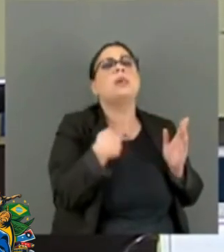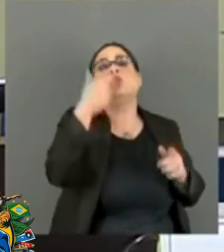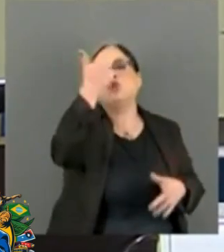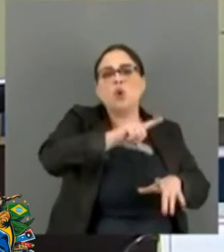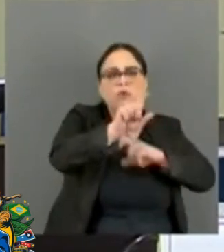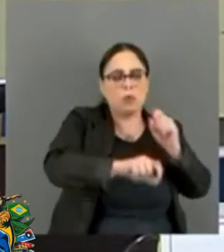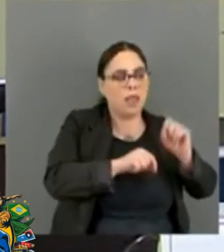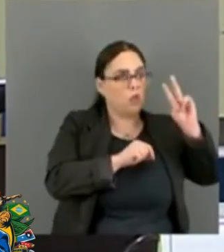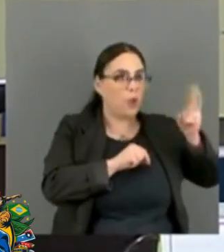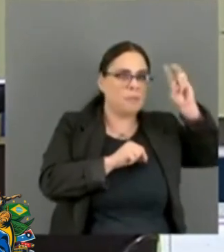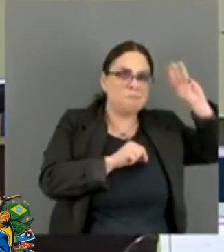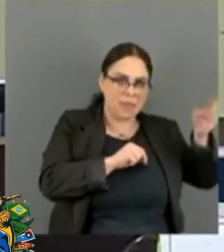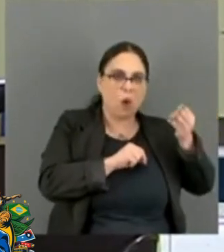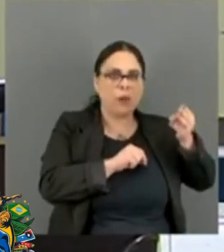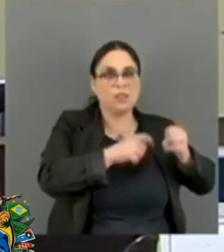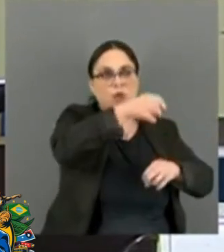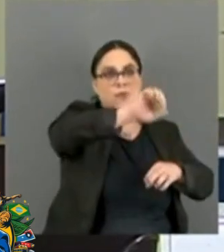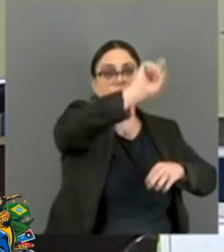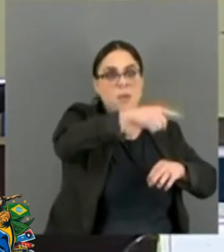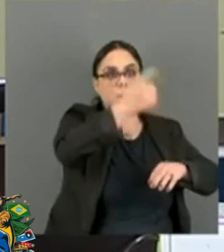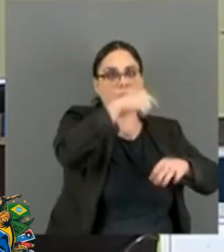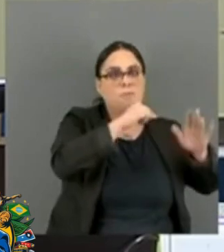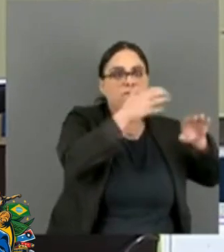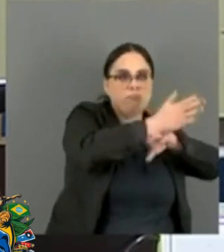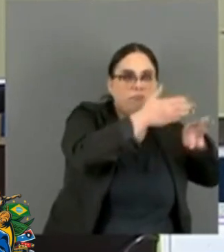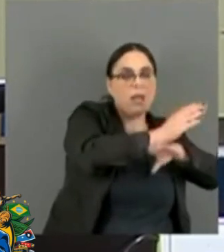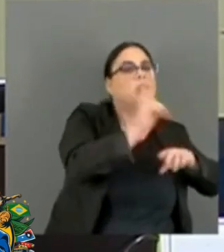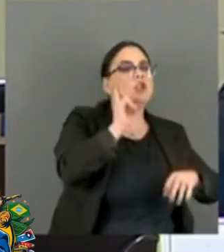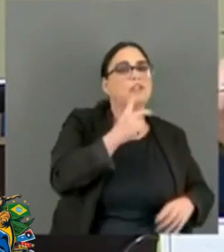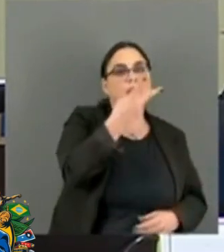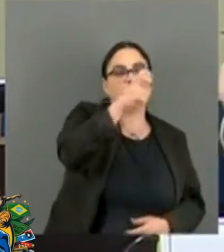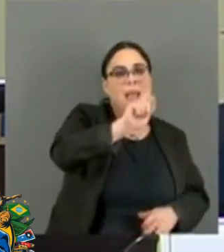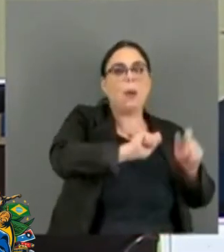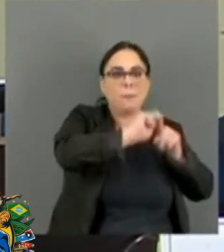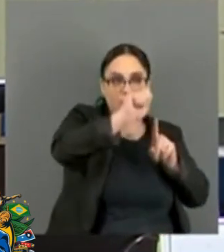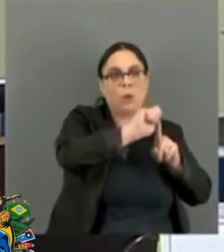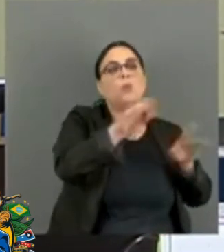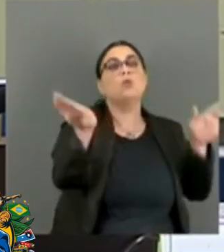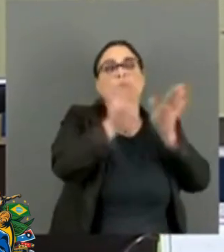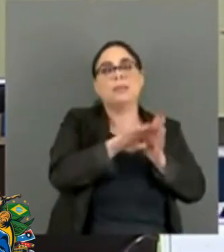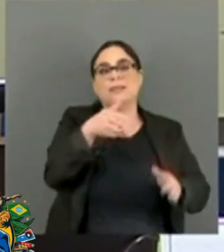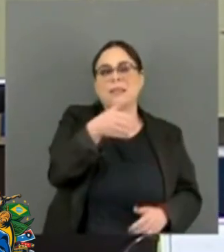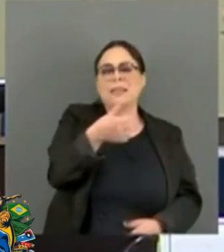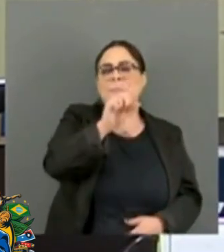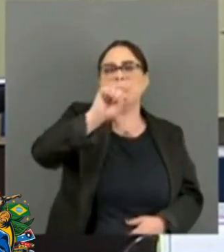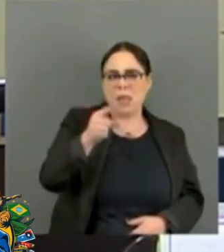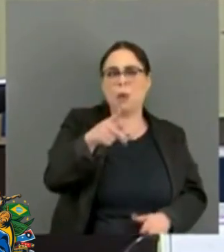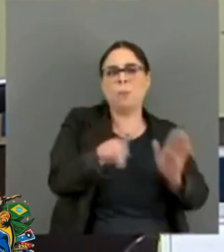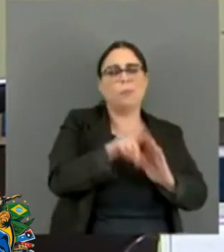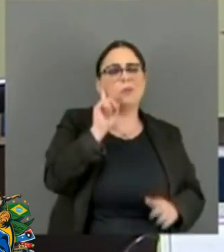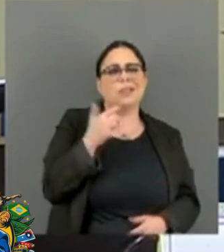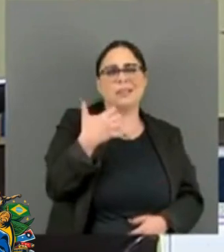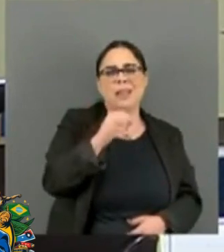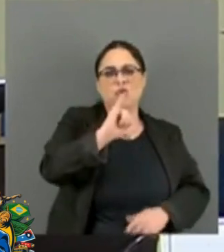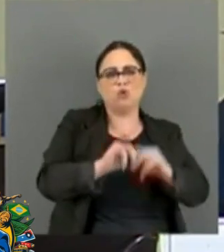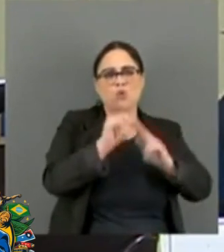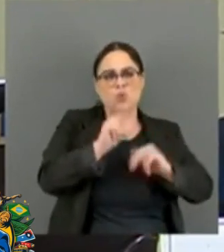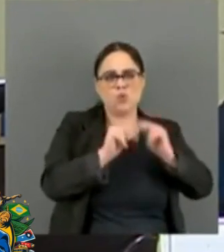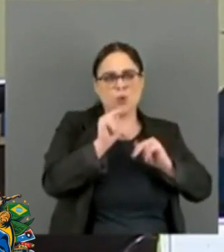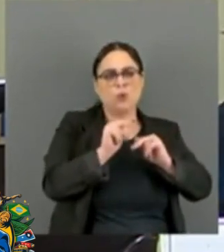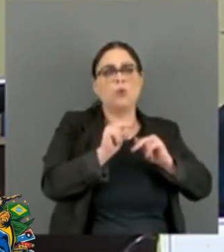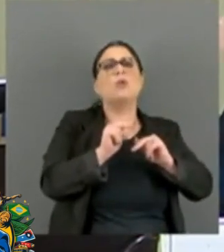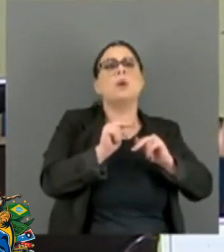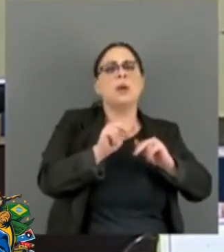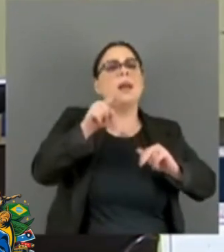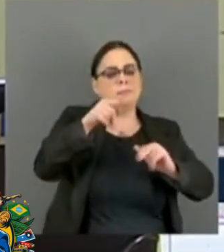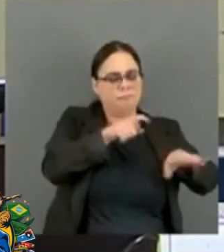de 2.900.000 visualizações no dia 25 de abril e chega a 116.000 no dia 10 de junho, nós somos